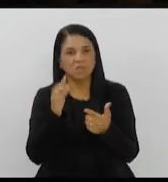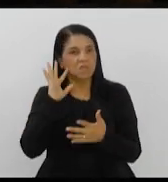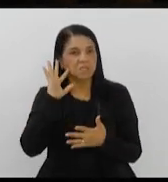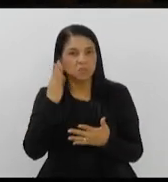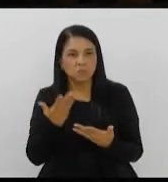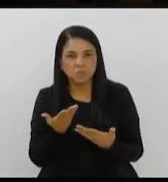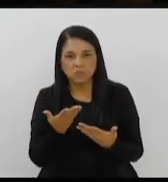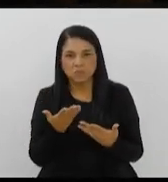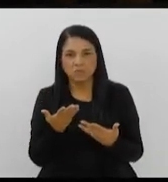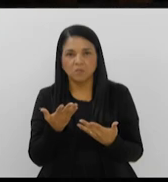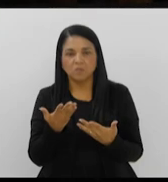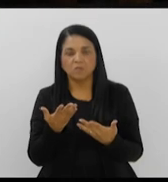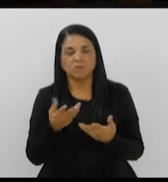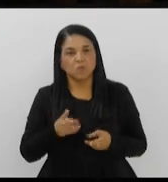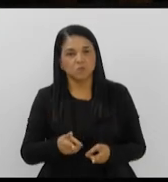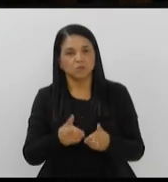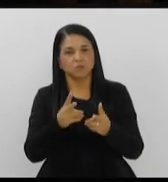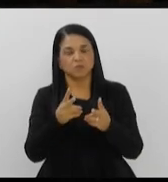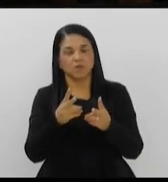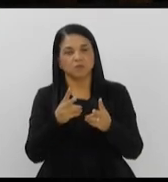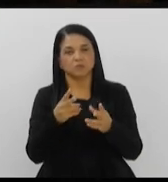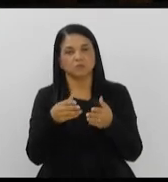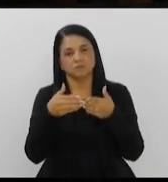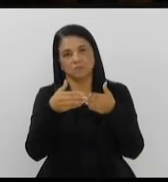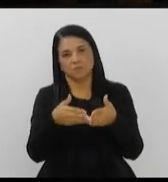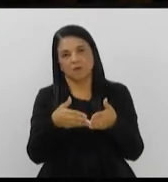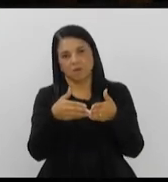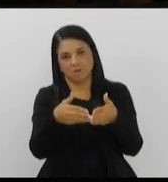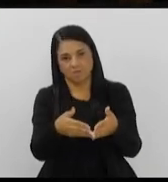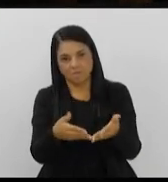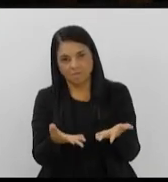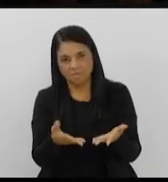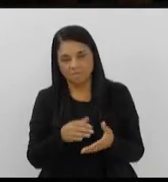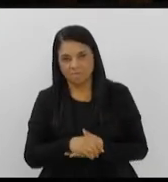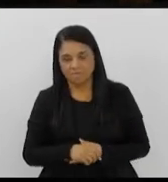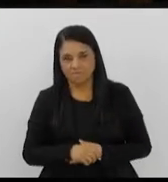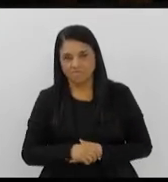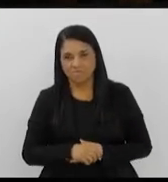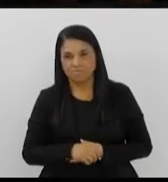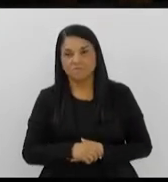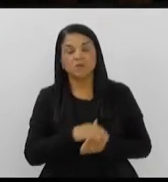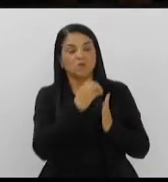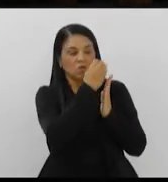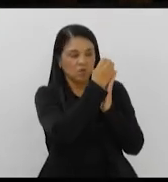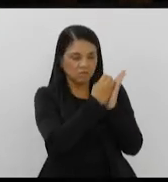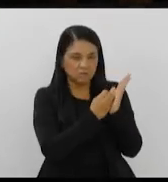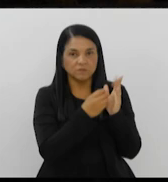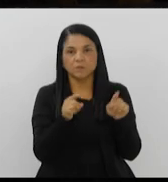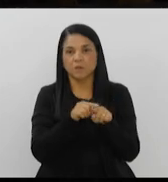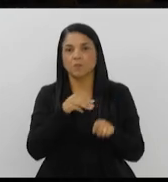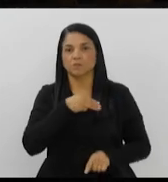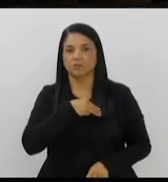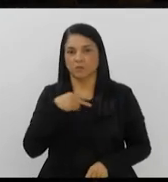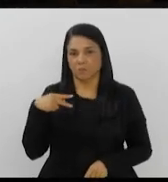solução para a continuidade da operação de barcas? E oficiamos também o Ministério